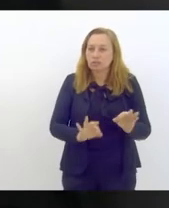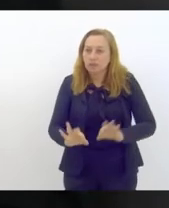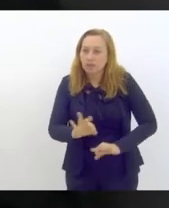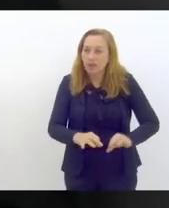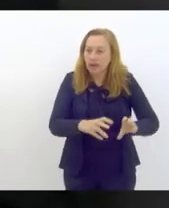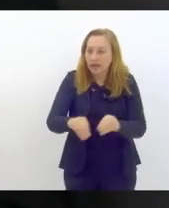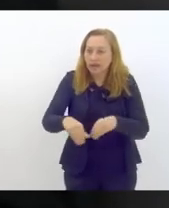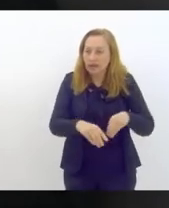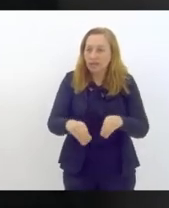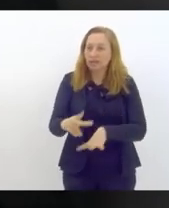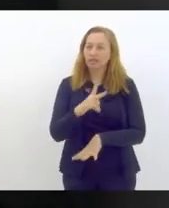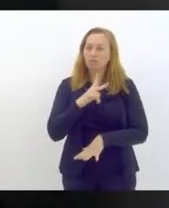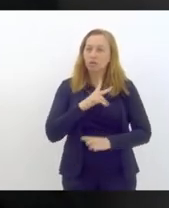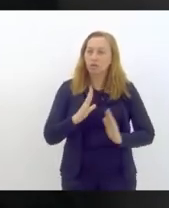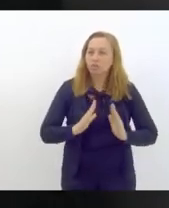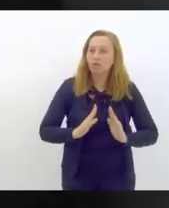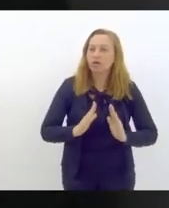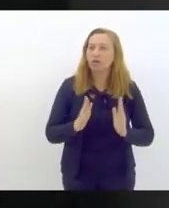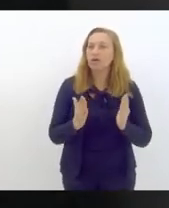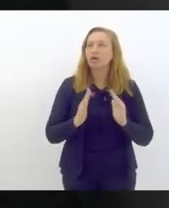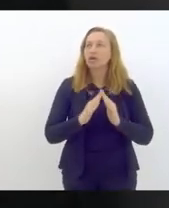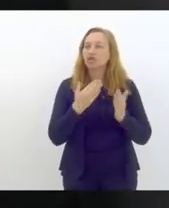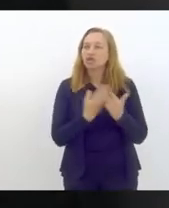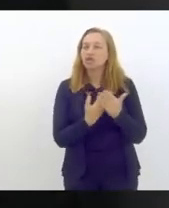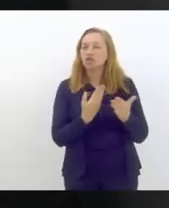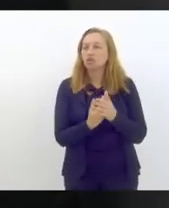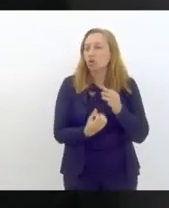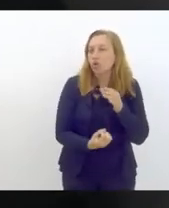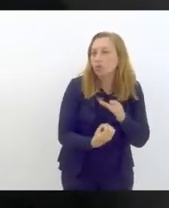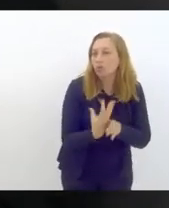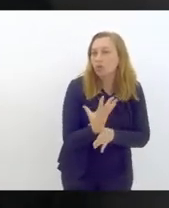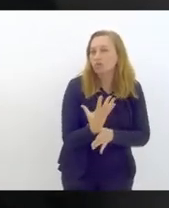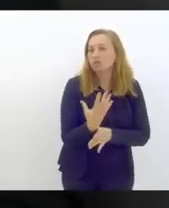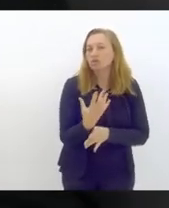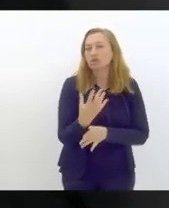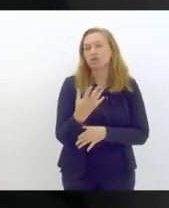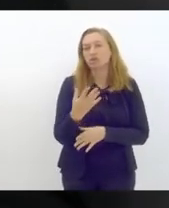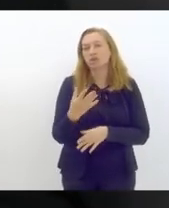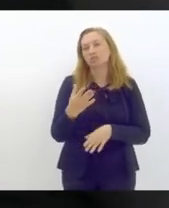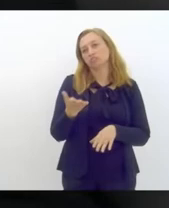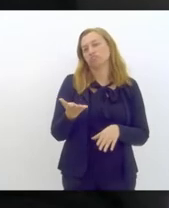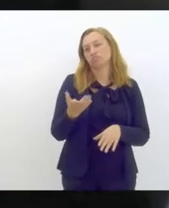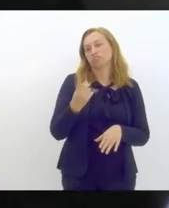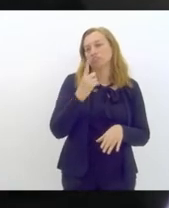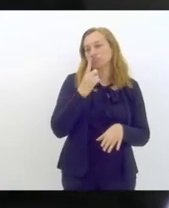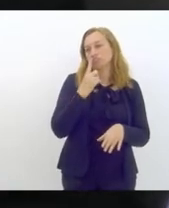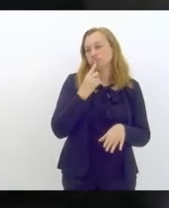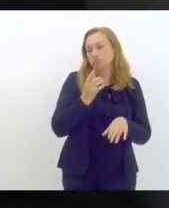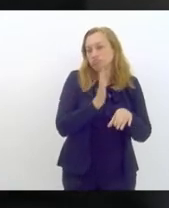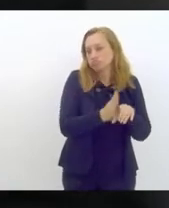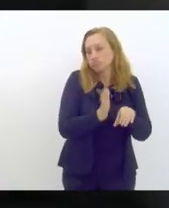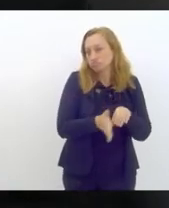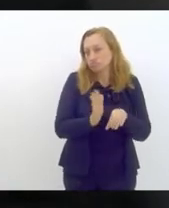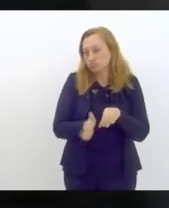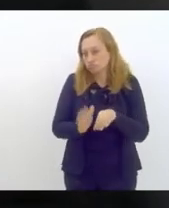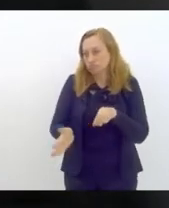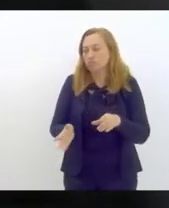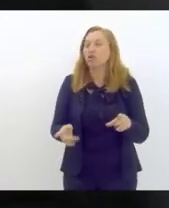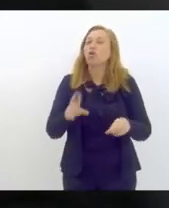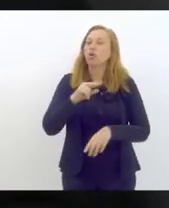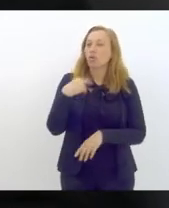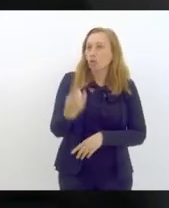ambiental na própria escola, por exemplo, produzir tomate para colocar na merenda. Ou, por exemplo, você pode